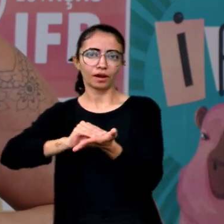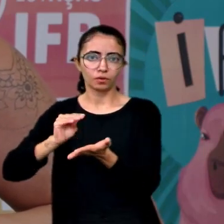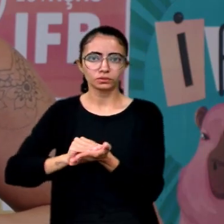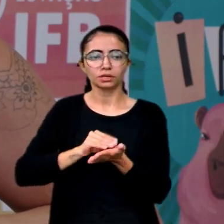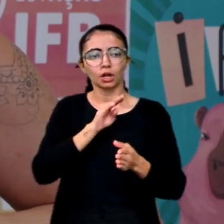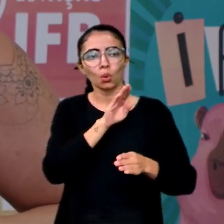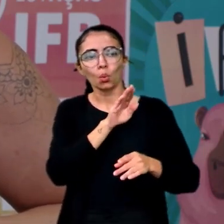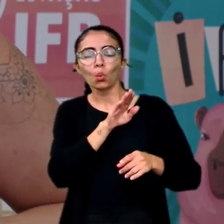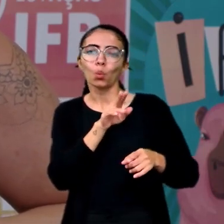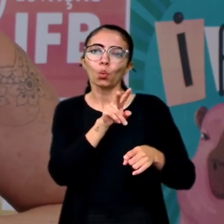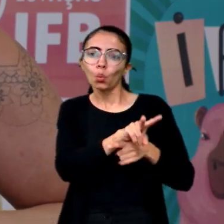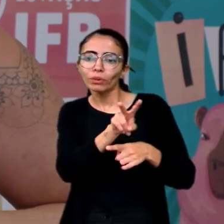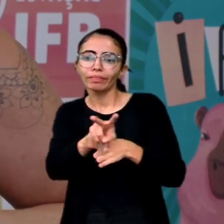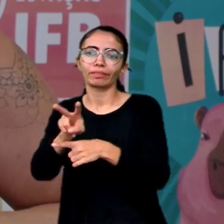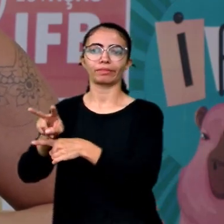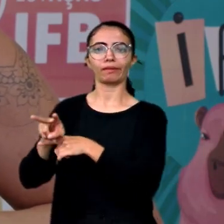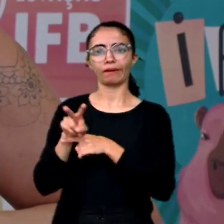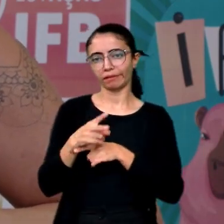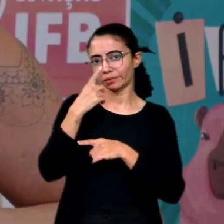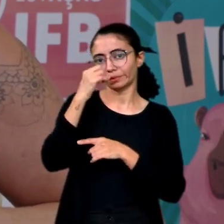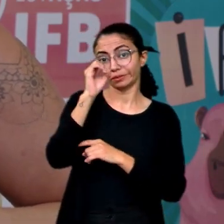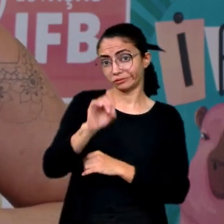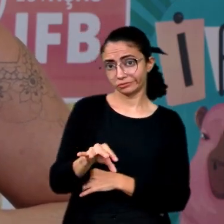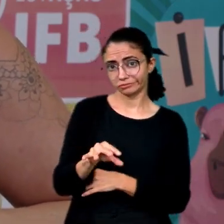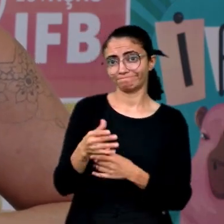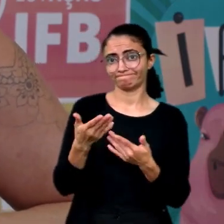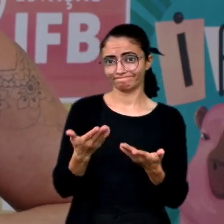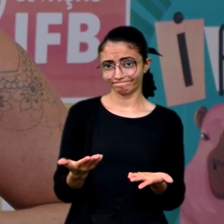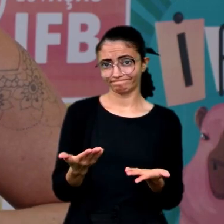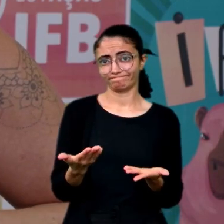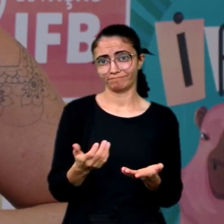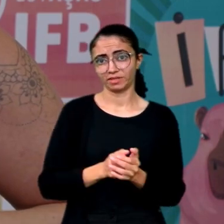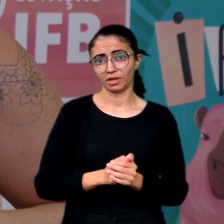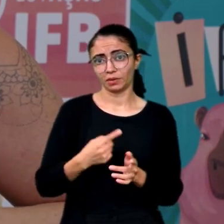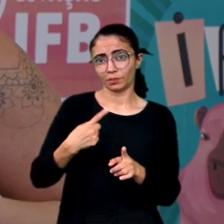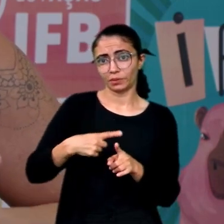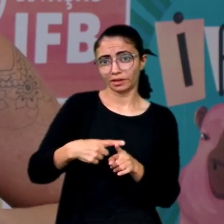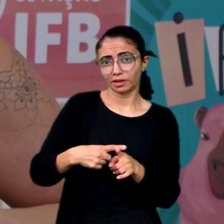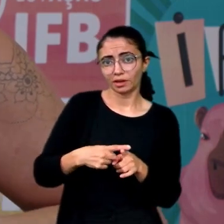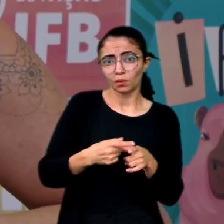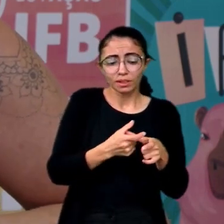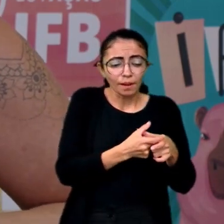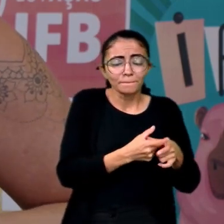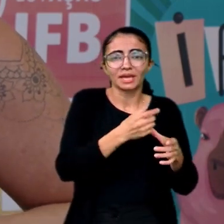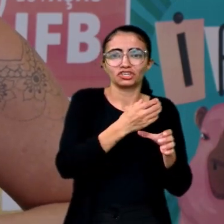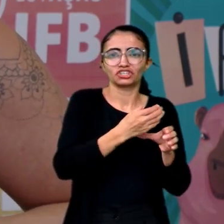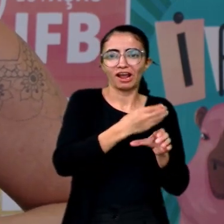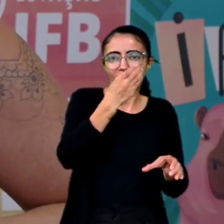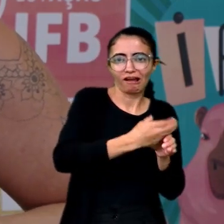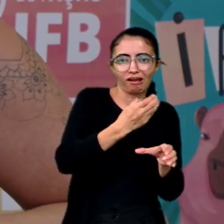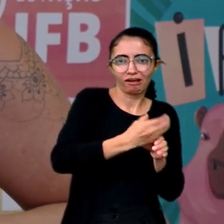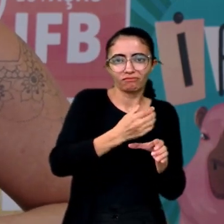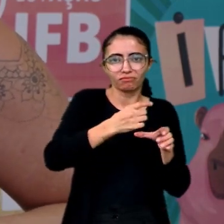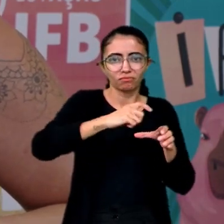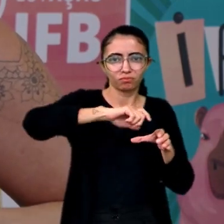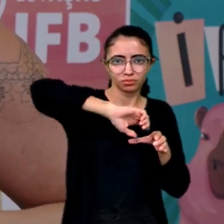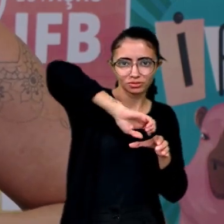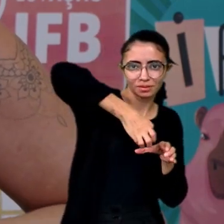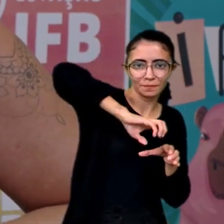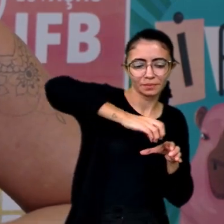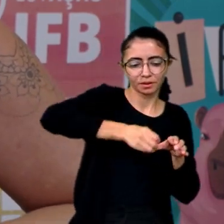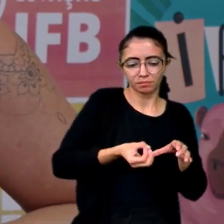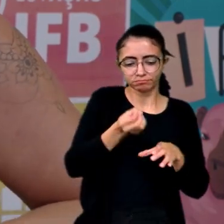população. Porque uma tampinha que é jogada fora, aquilo ali é um lugar de acúmulo de água,